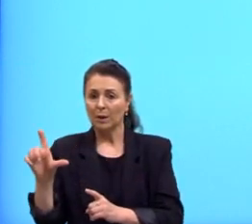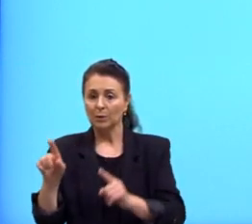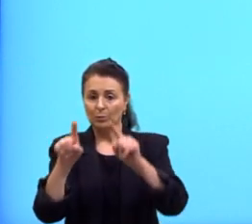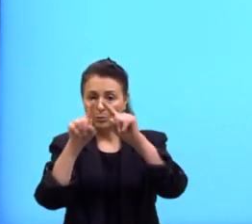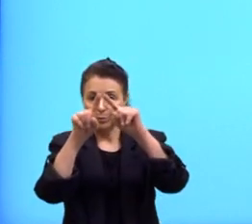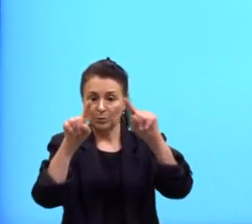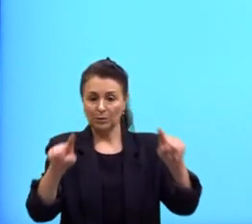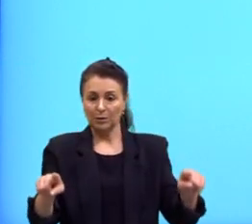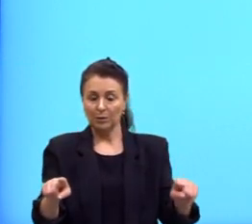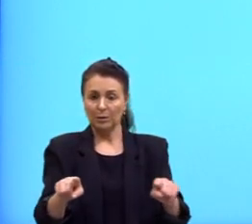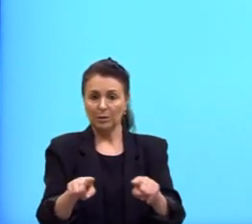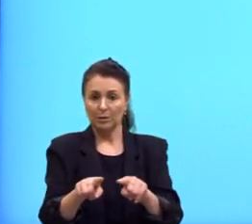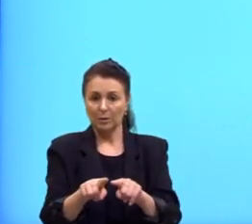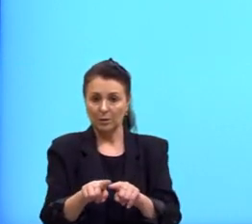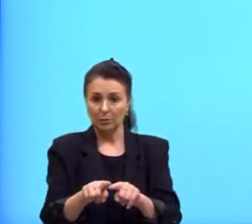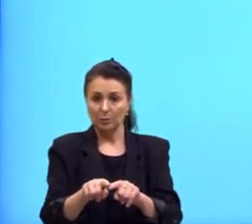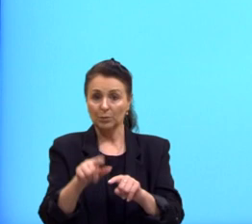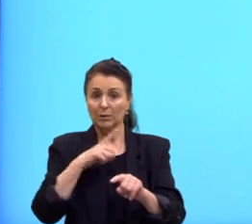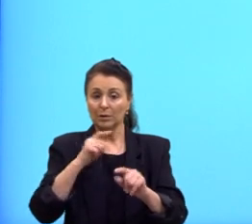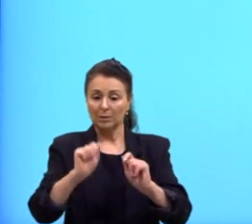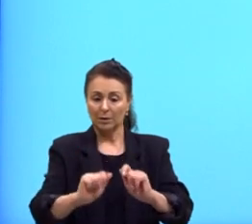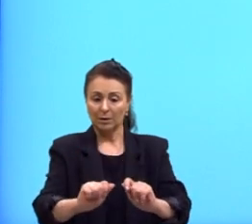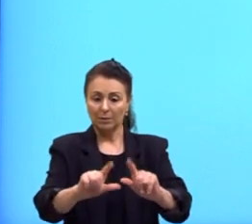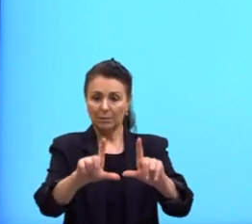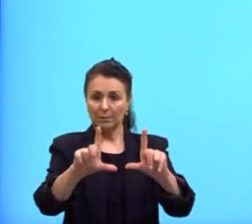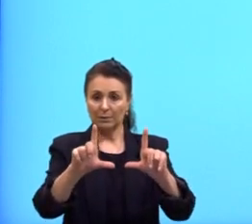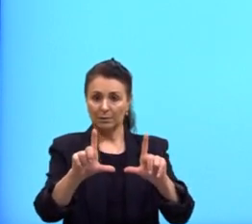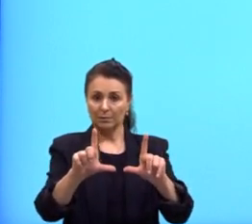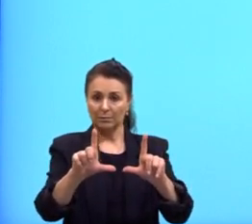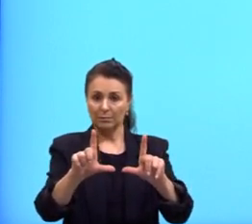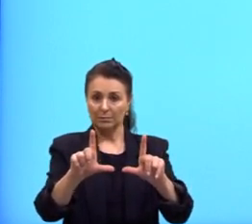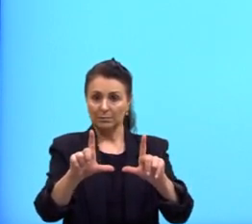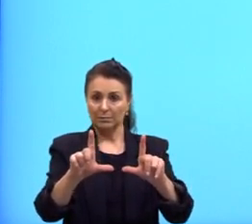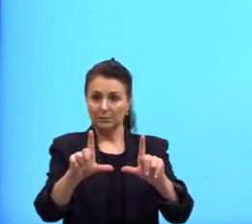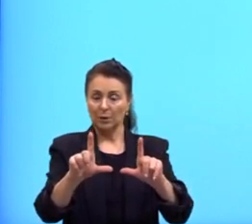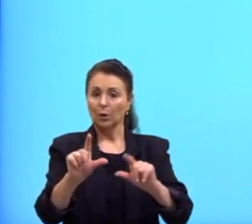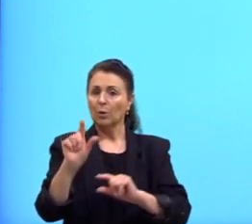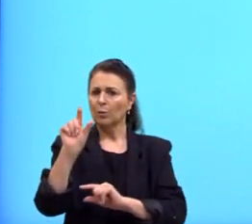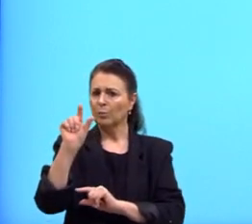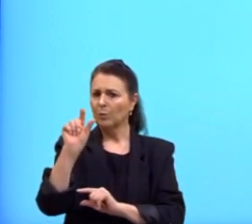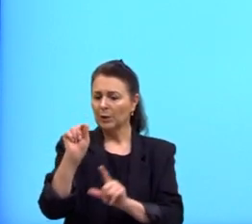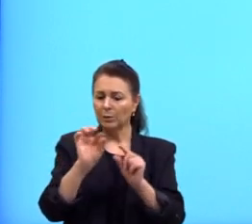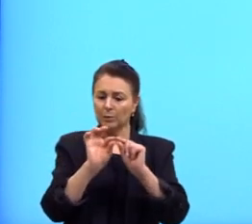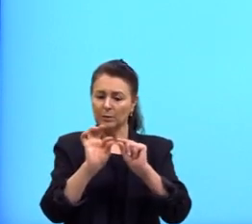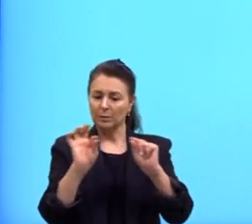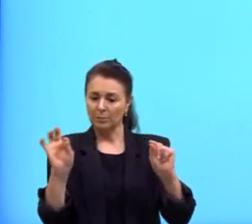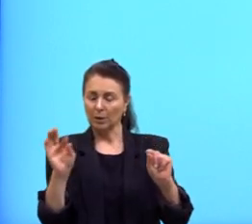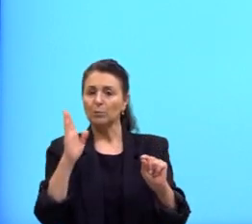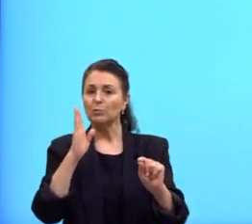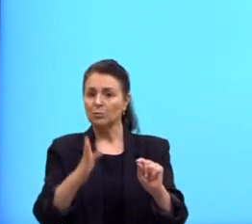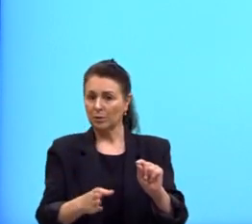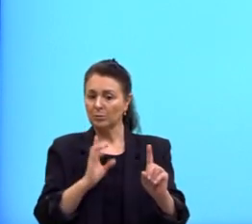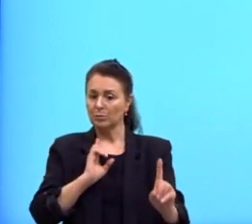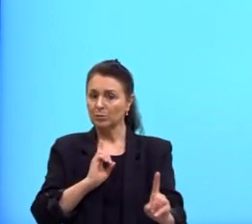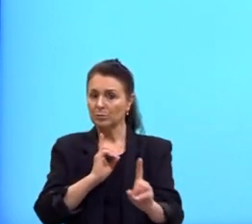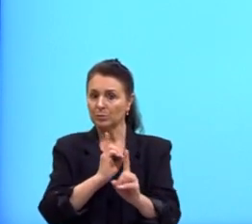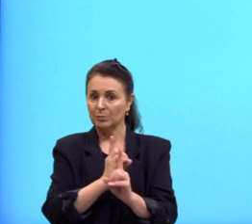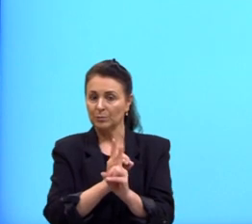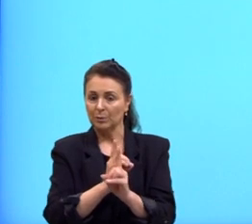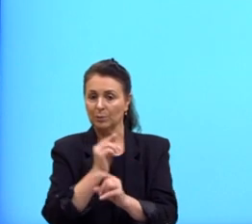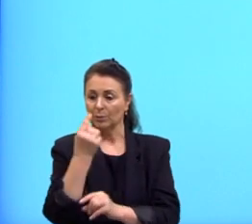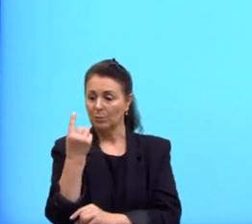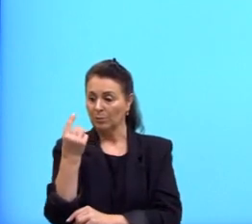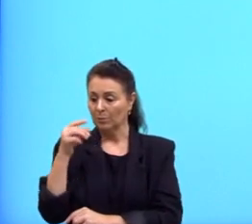equilátero que forma a placa um pedaço desse lado um segmento nós já determinamos que é